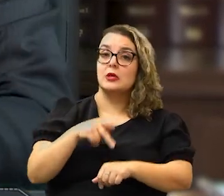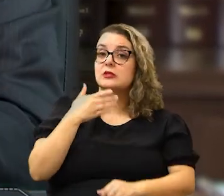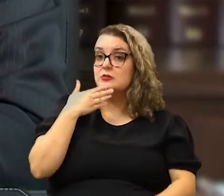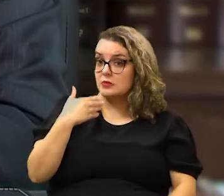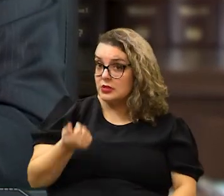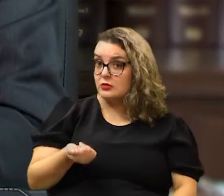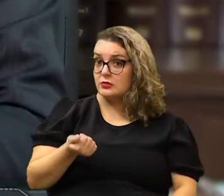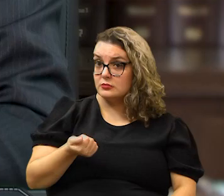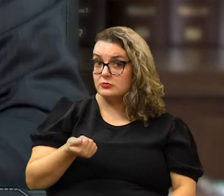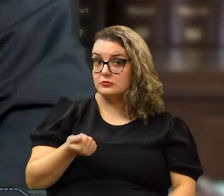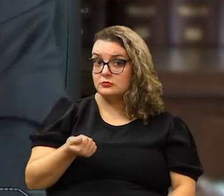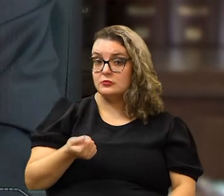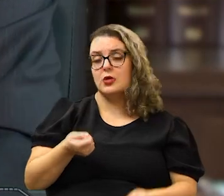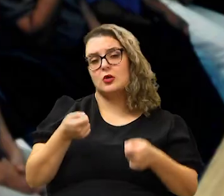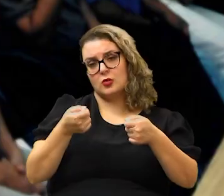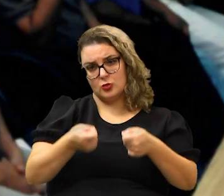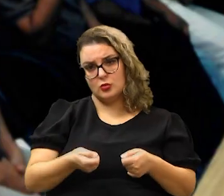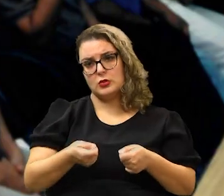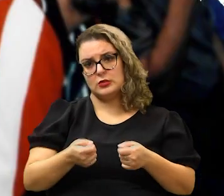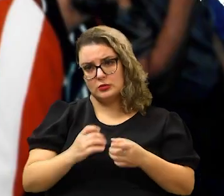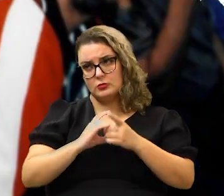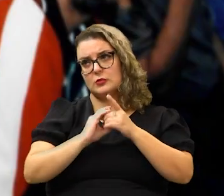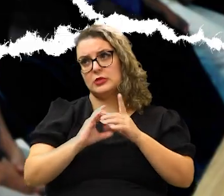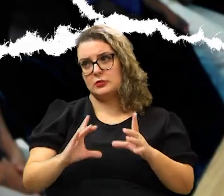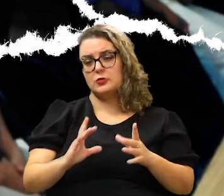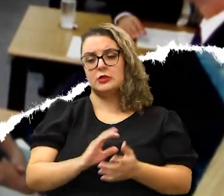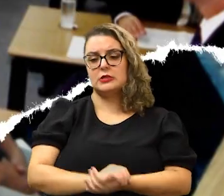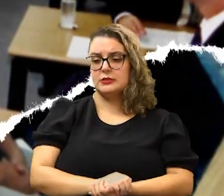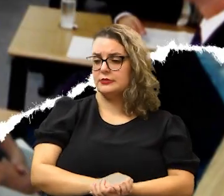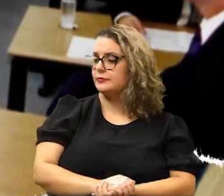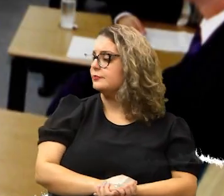que consolidamos uma democracia, né?